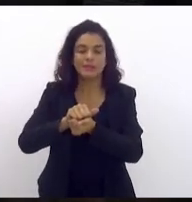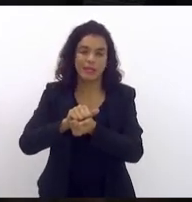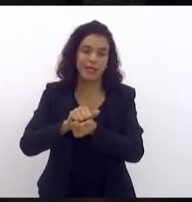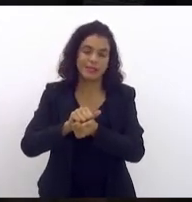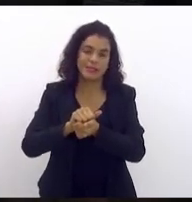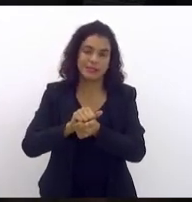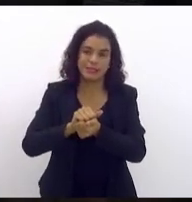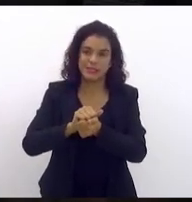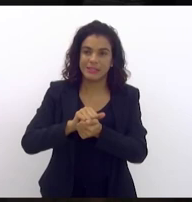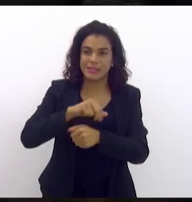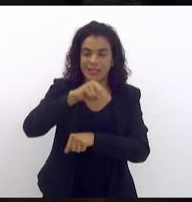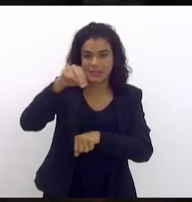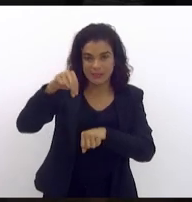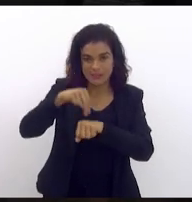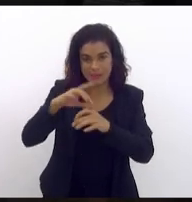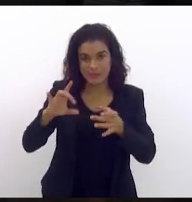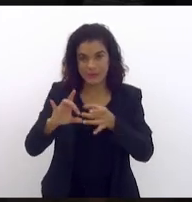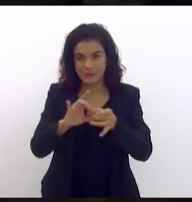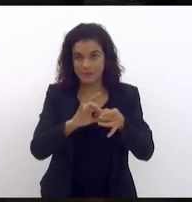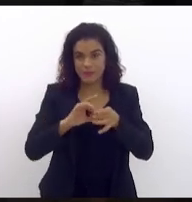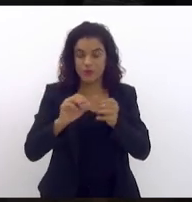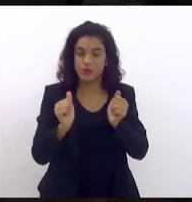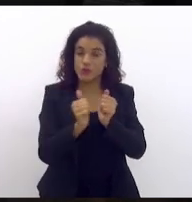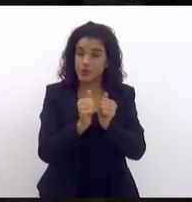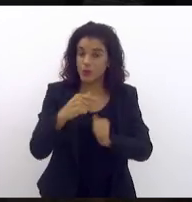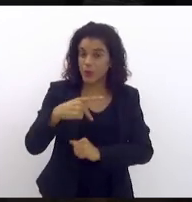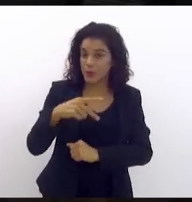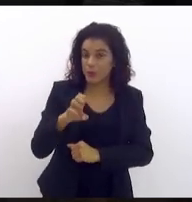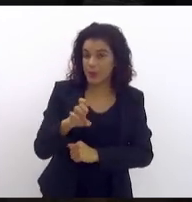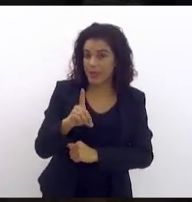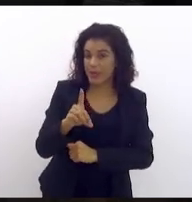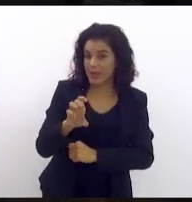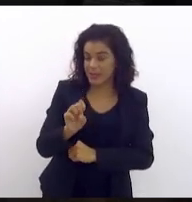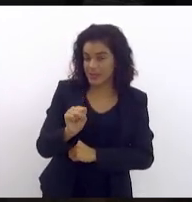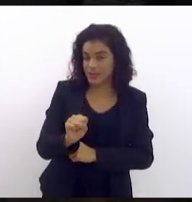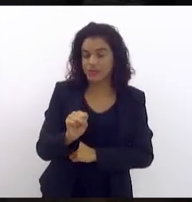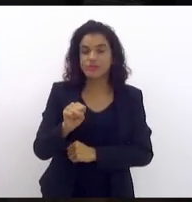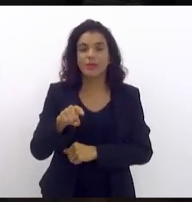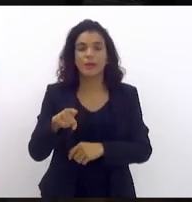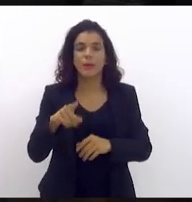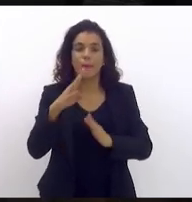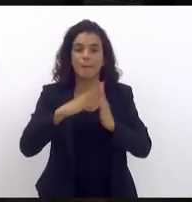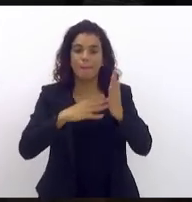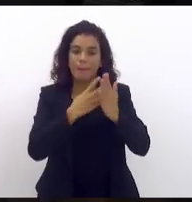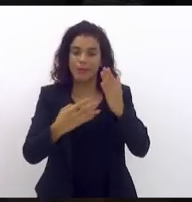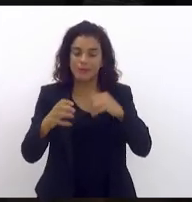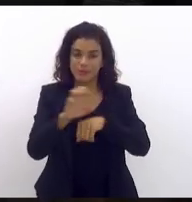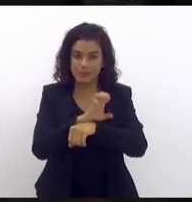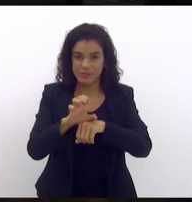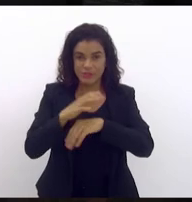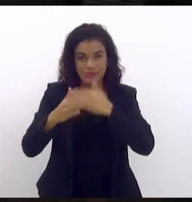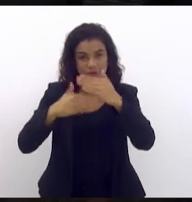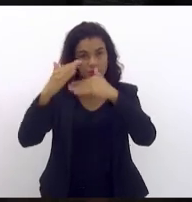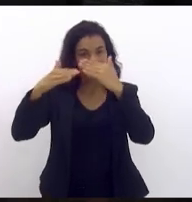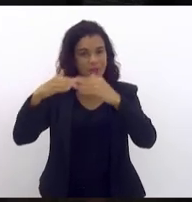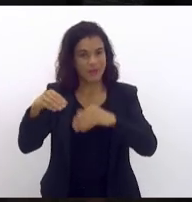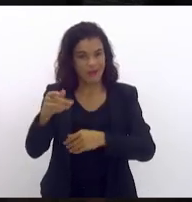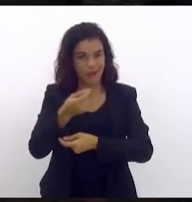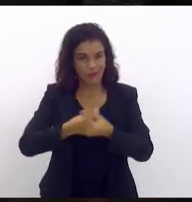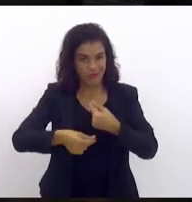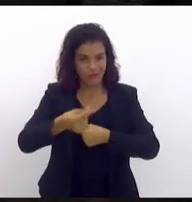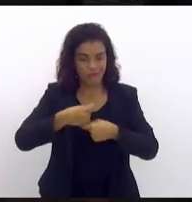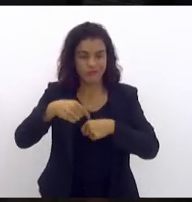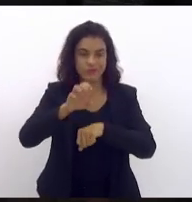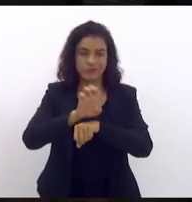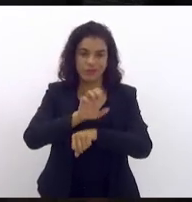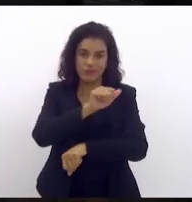plano plurianual junto com peds que é o o o plano estratégico de desenvolvimento econômico social do Estado do Rio de Janeiro